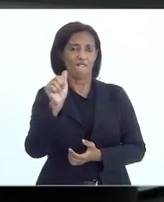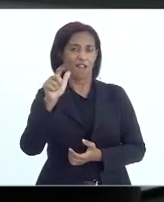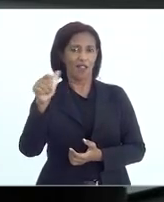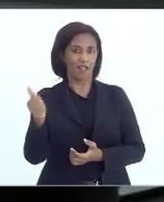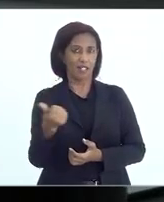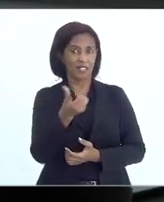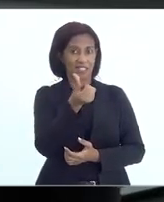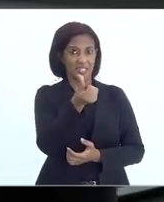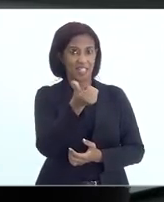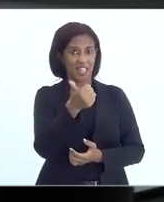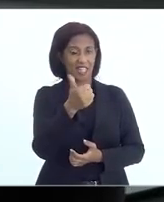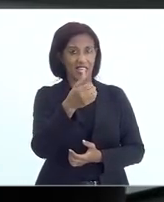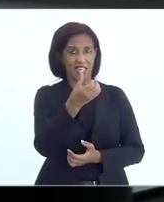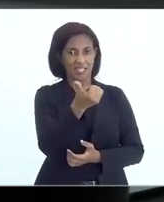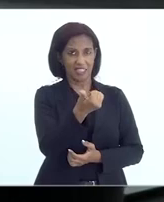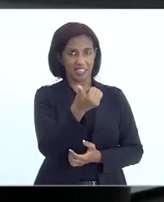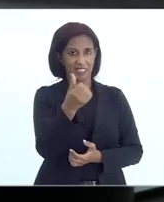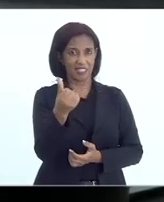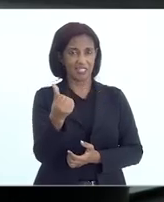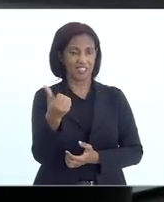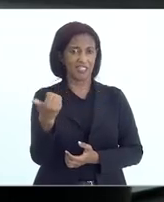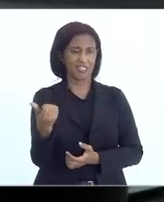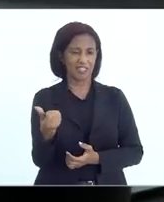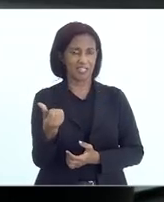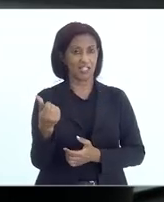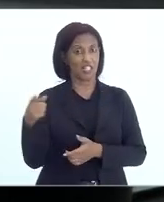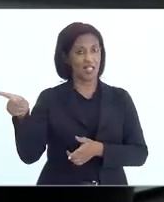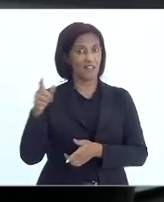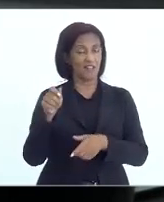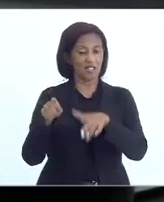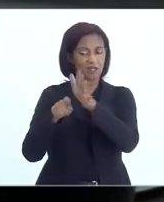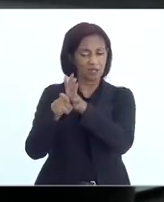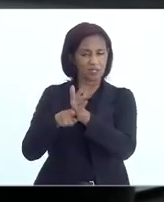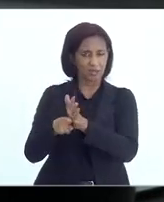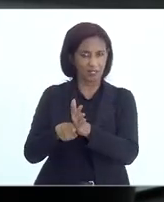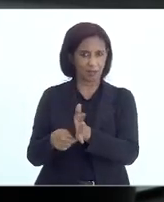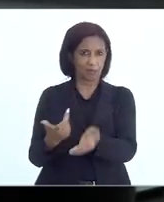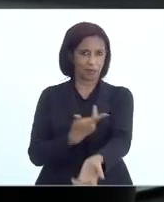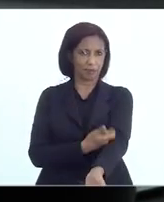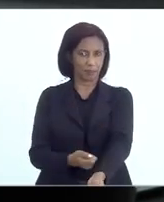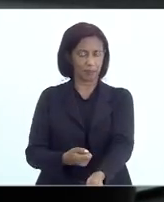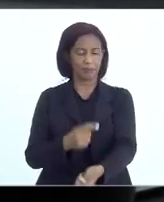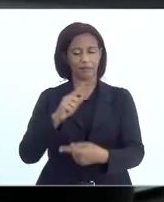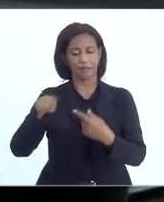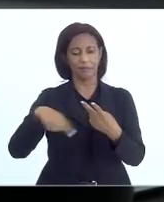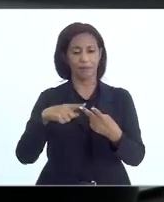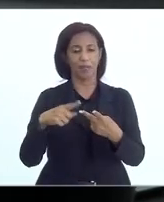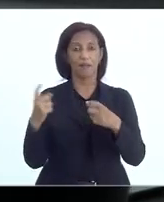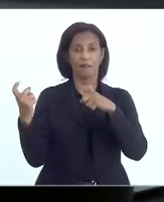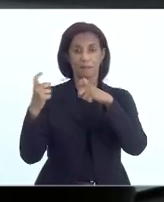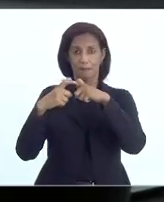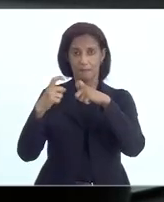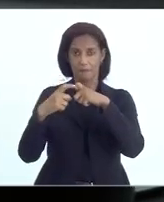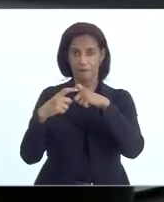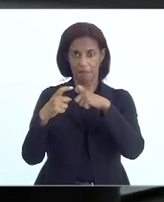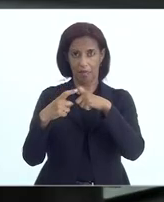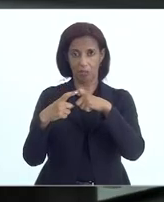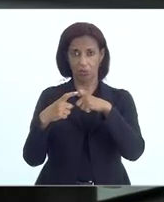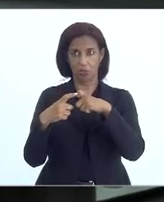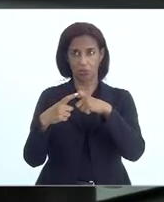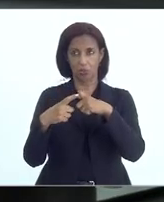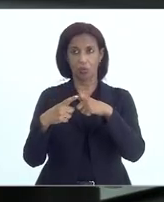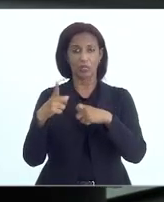número mais uma vez é flutuante essas candidatas elas estão o toxicológico elas vão passar pelo médico que existe um caráter